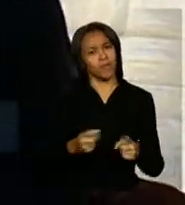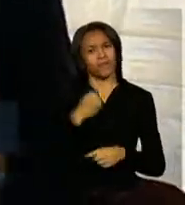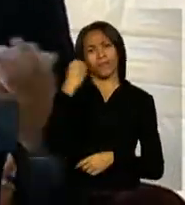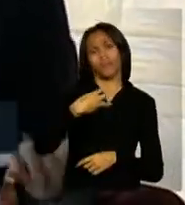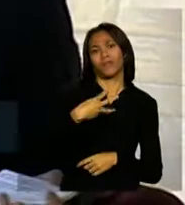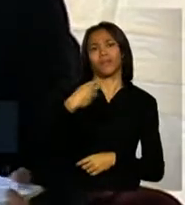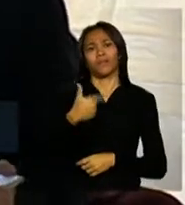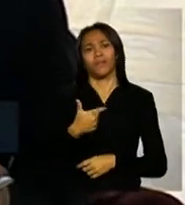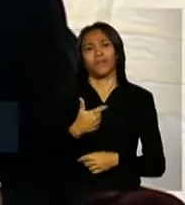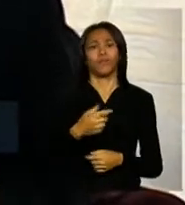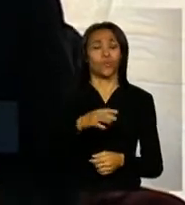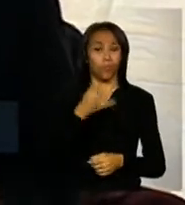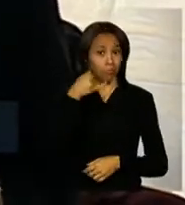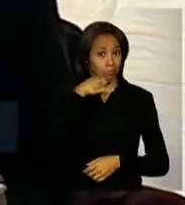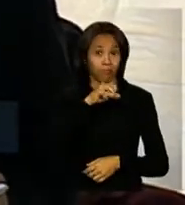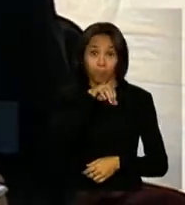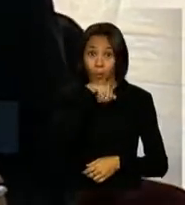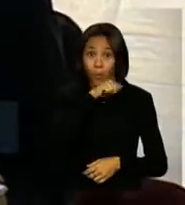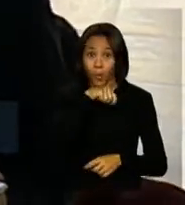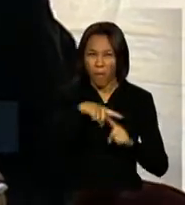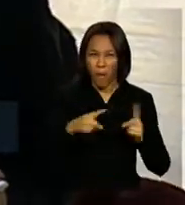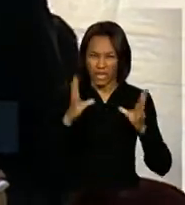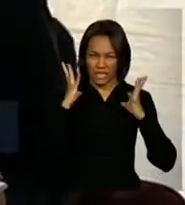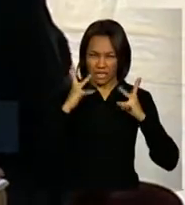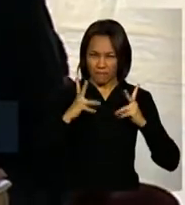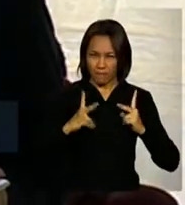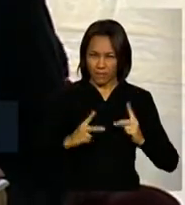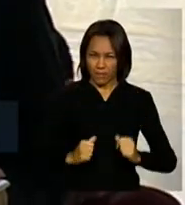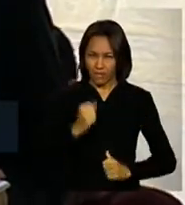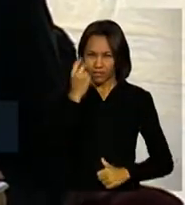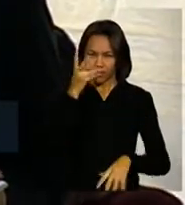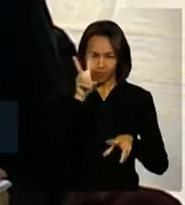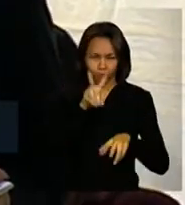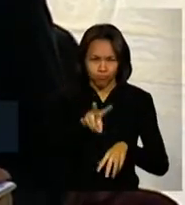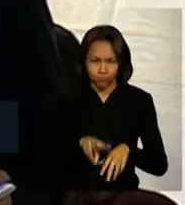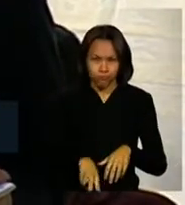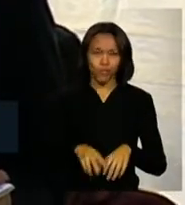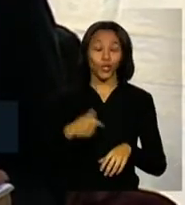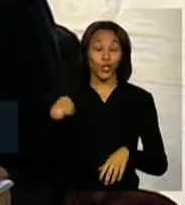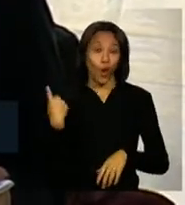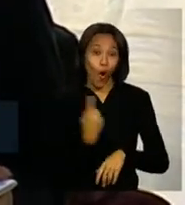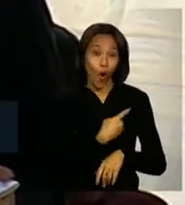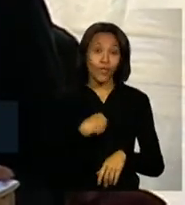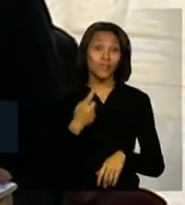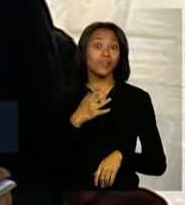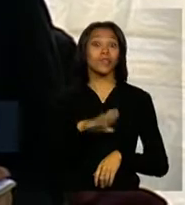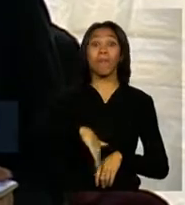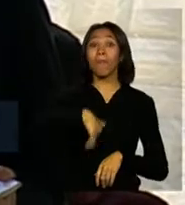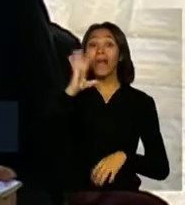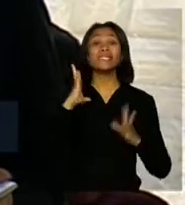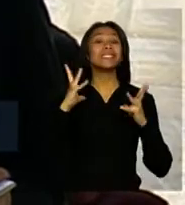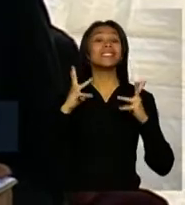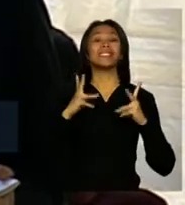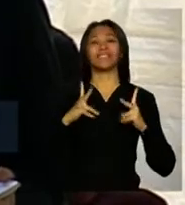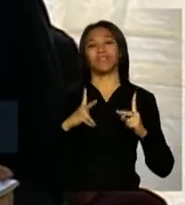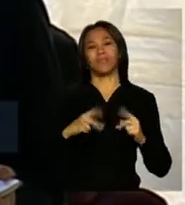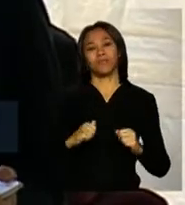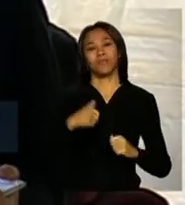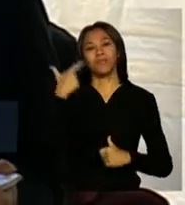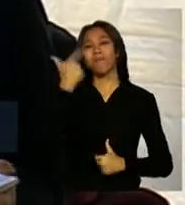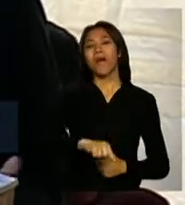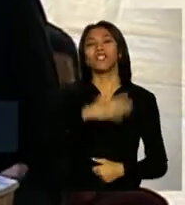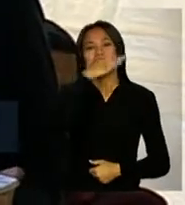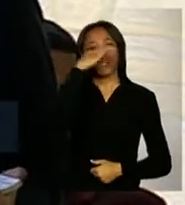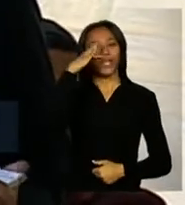o terceiro no frango no porco mas na higiene pessoal nós somos os mais limpinhos e os mais